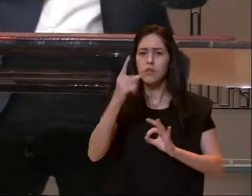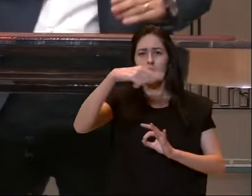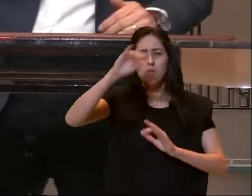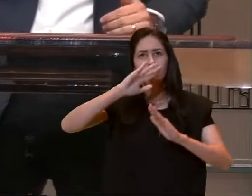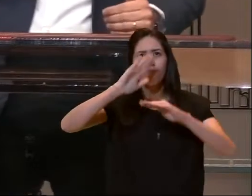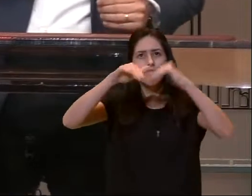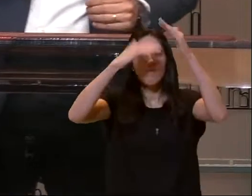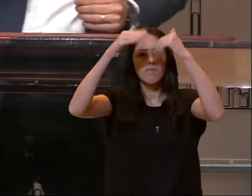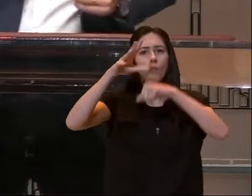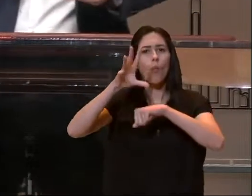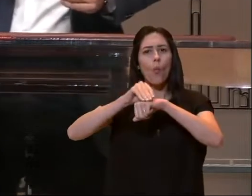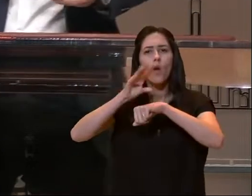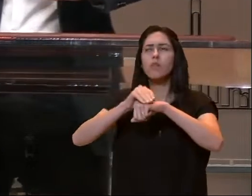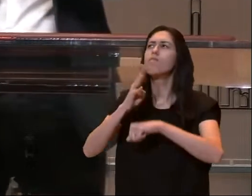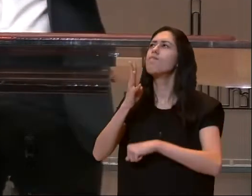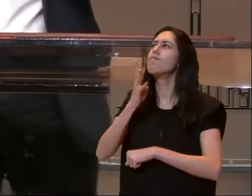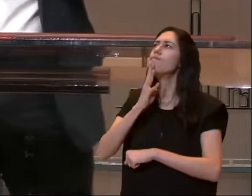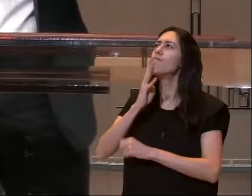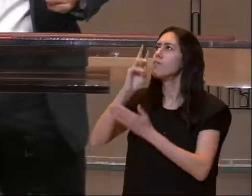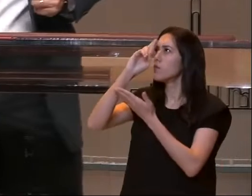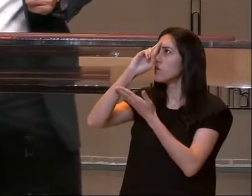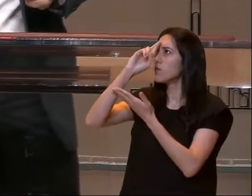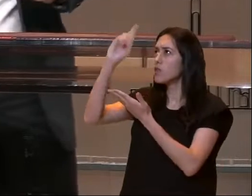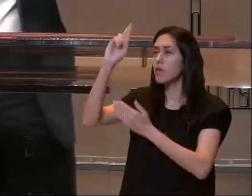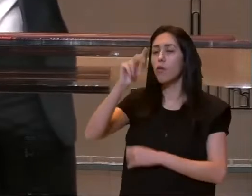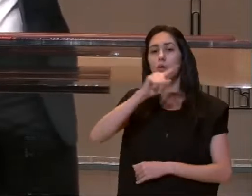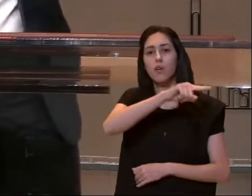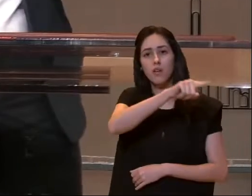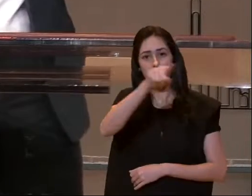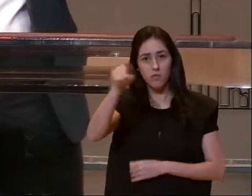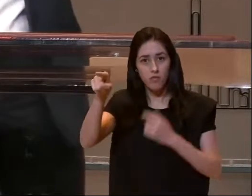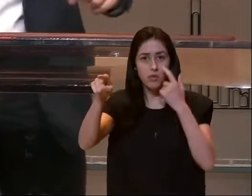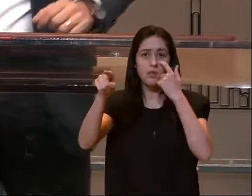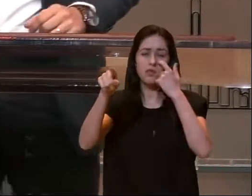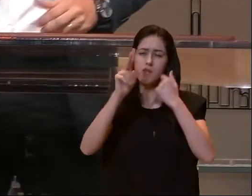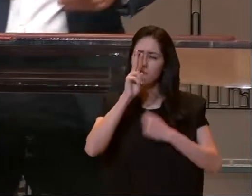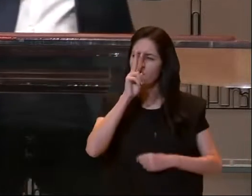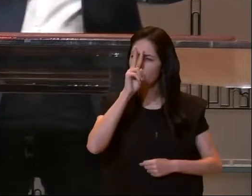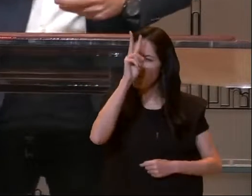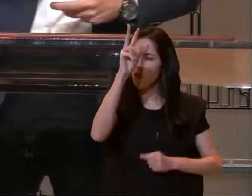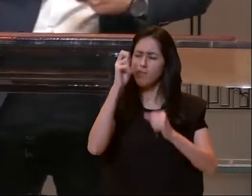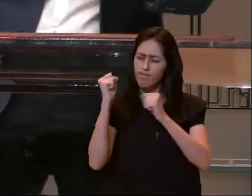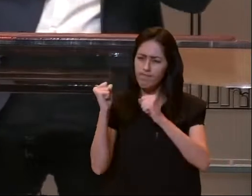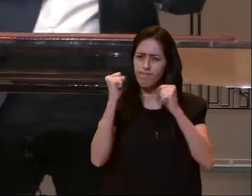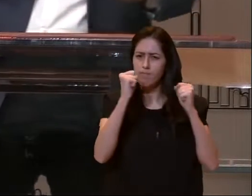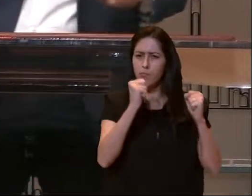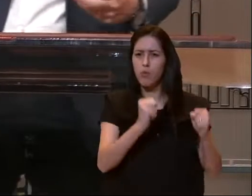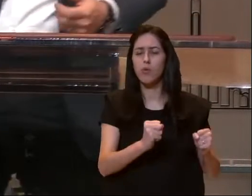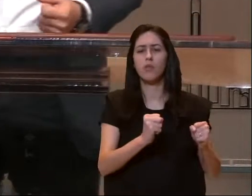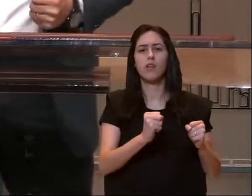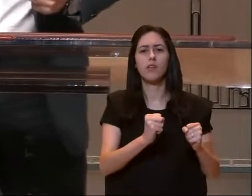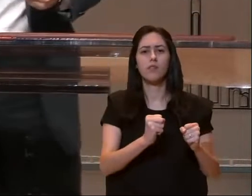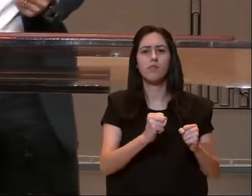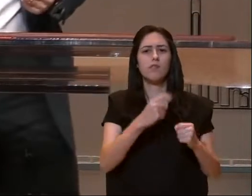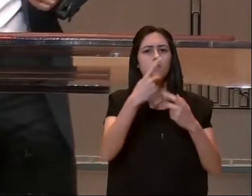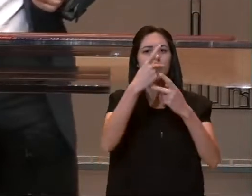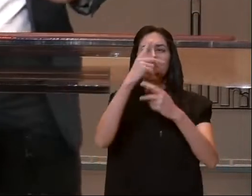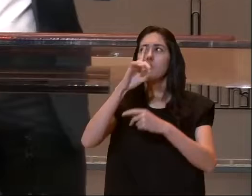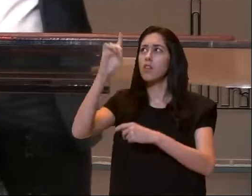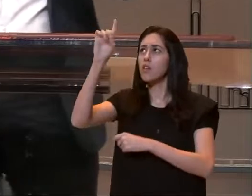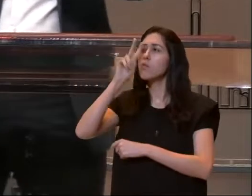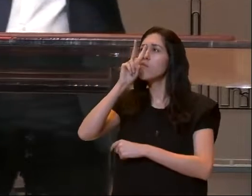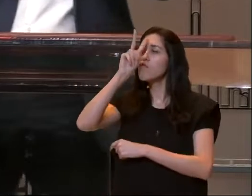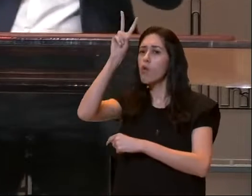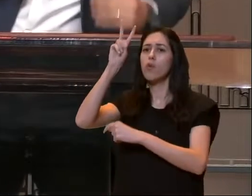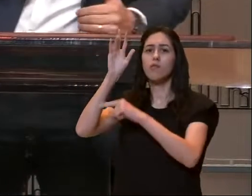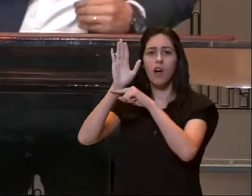conhecimento de Deus e sendo fortalecidos com todo o poder, de acordo com a força da sua glória, para